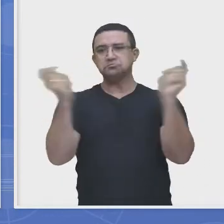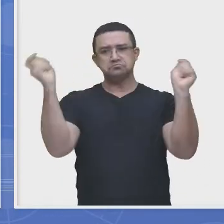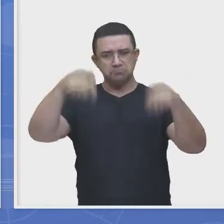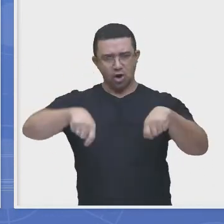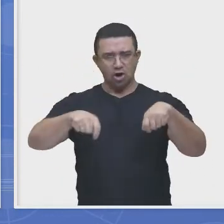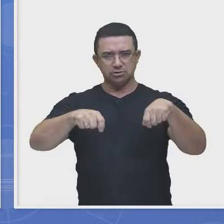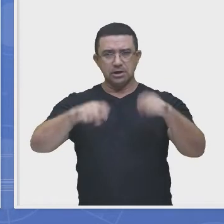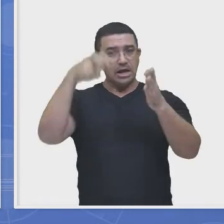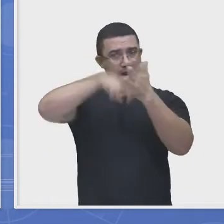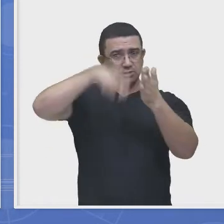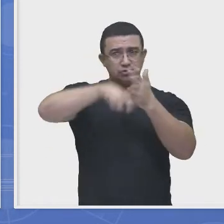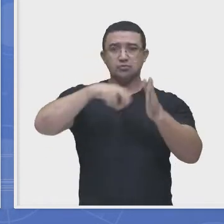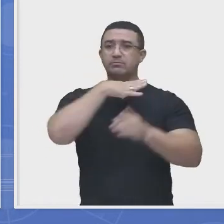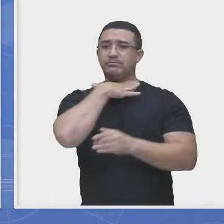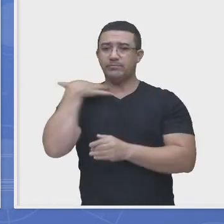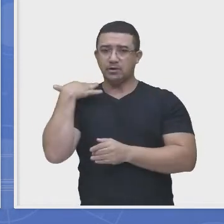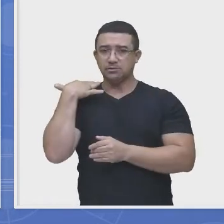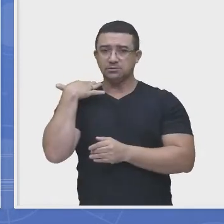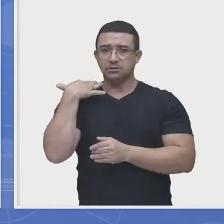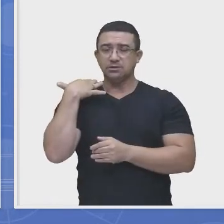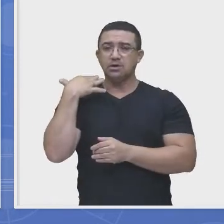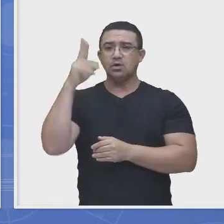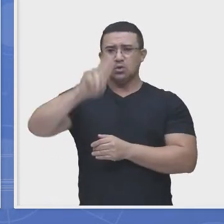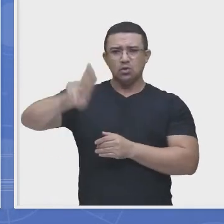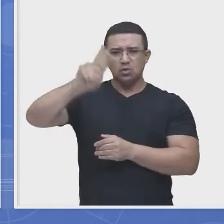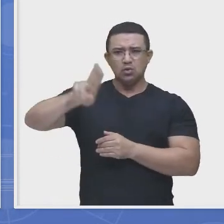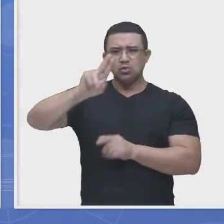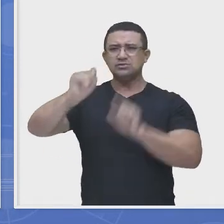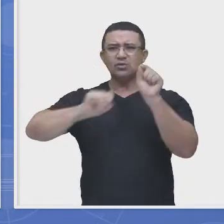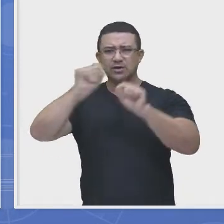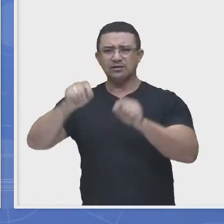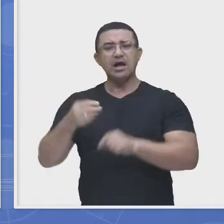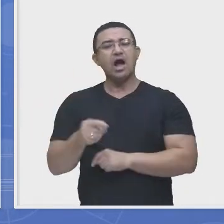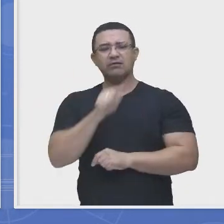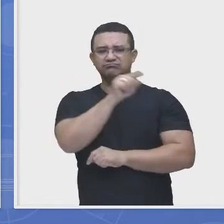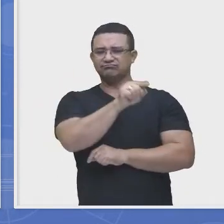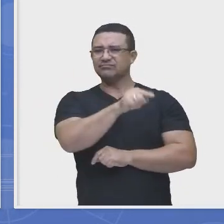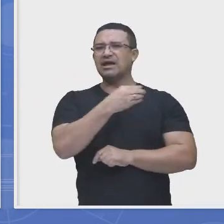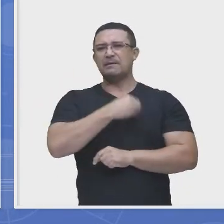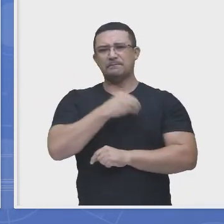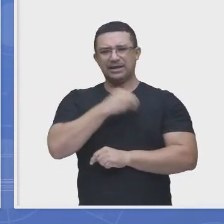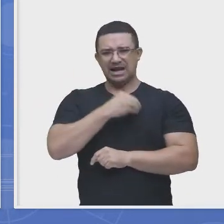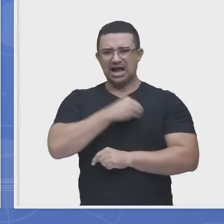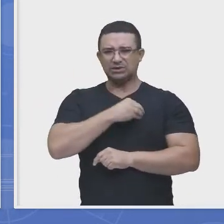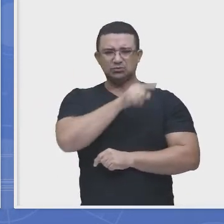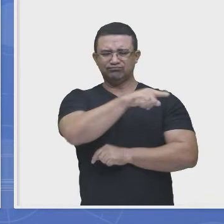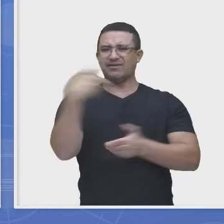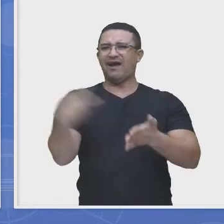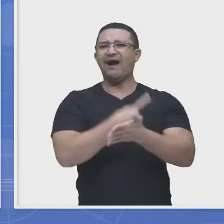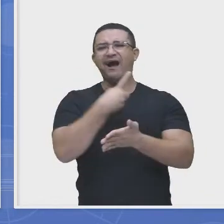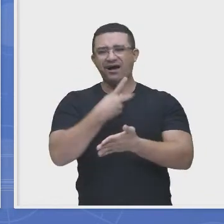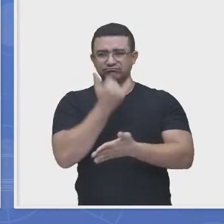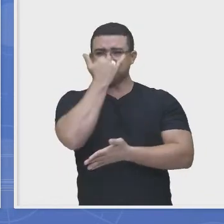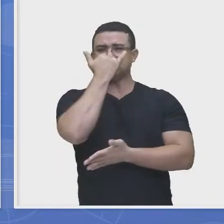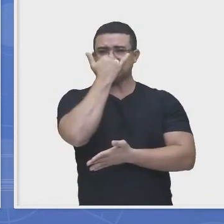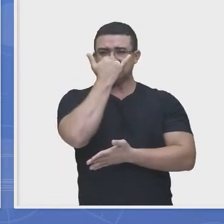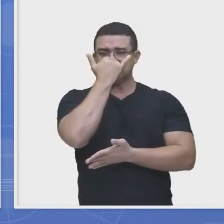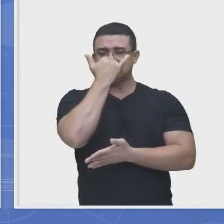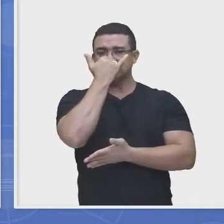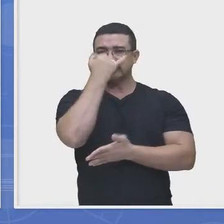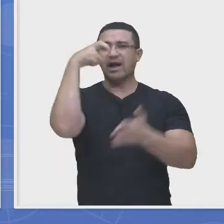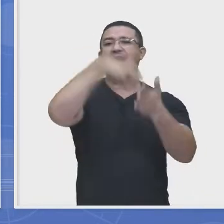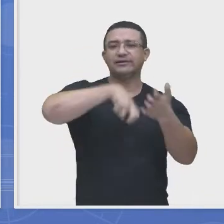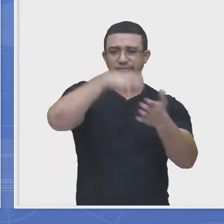esse mecanismo, né, isso que seria um pecado, como uma ferramenta de punição. Então, olha o paradoxo dessa ideia da pessoa